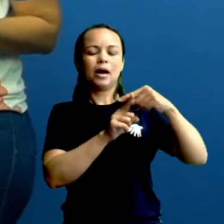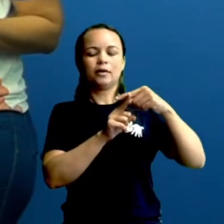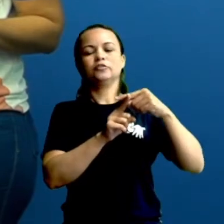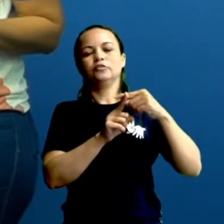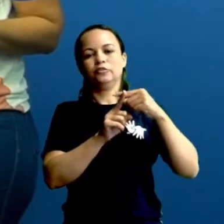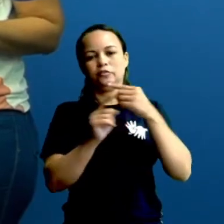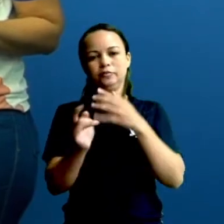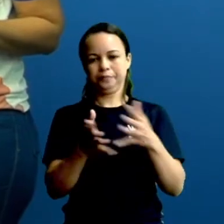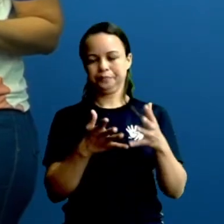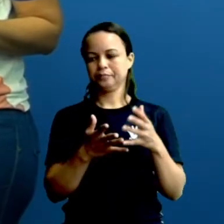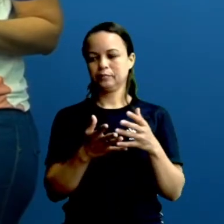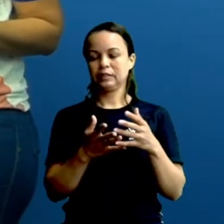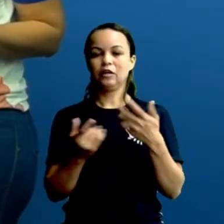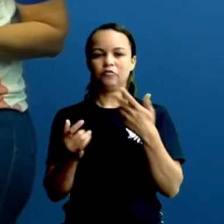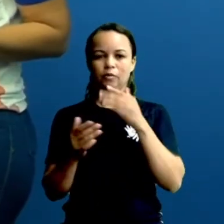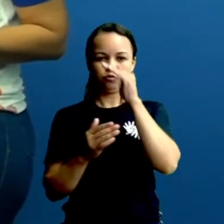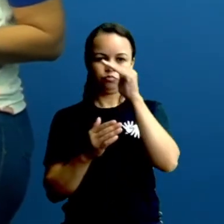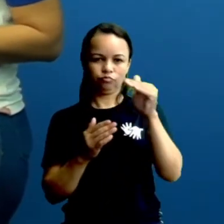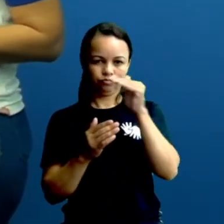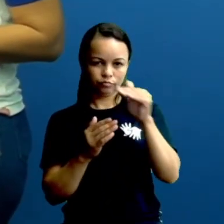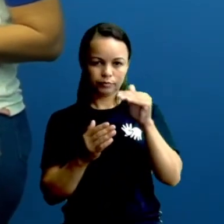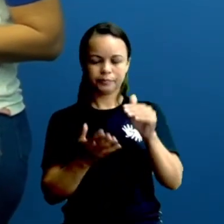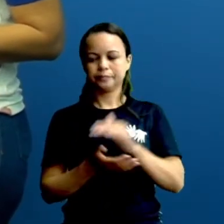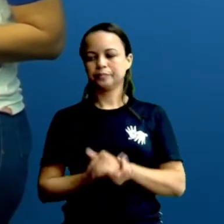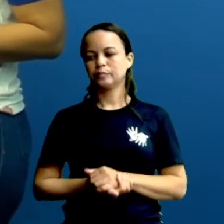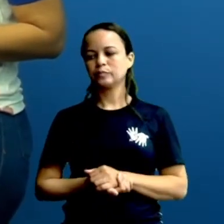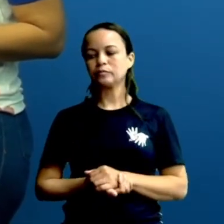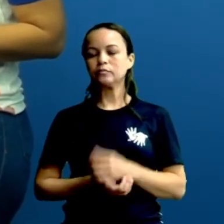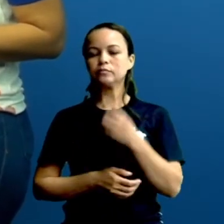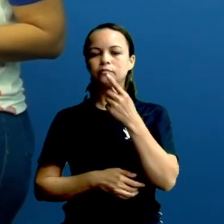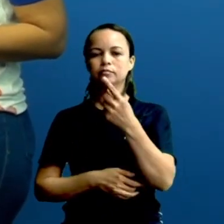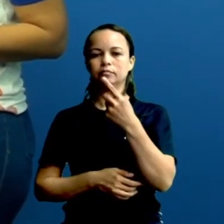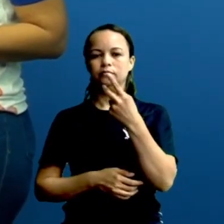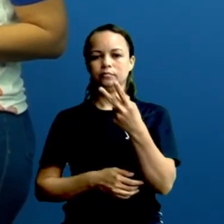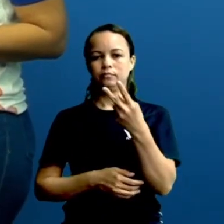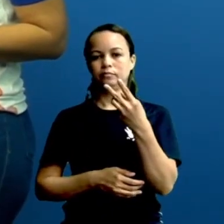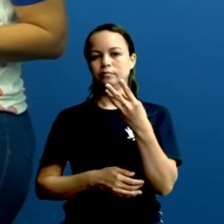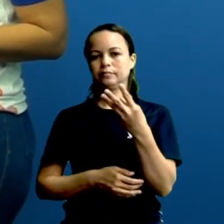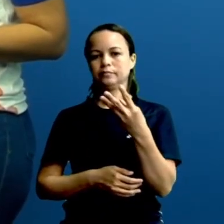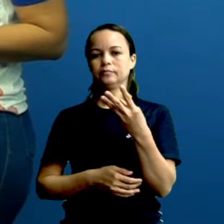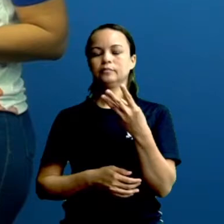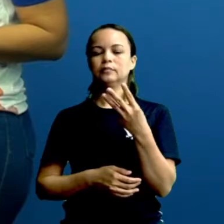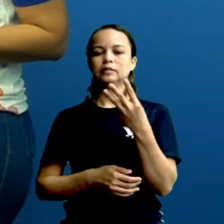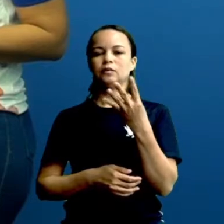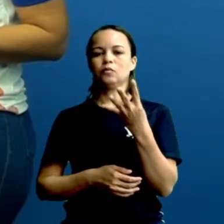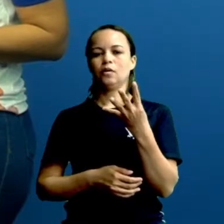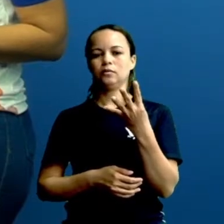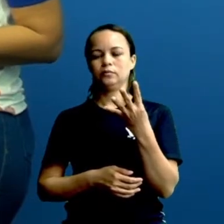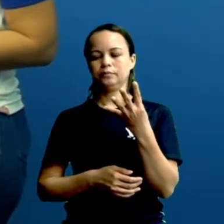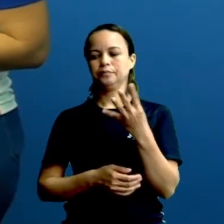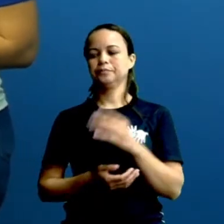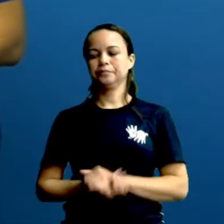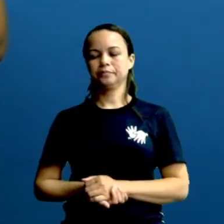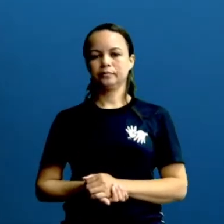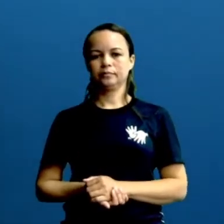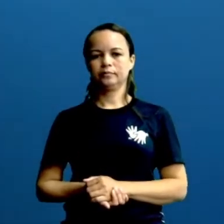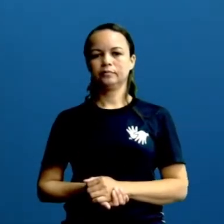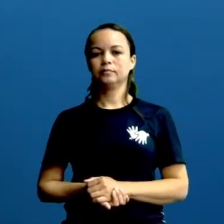cortar primeiro as velinhas do aniversário de Carlos. Ó. 1, 2, 3,